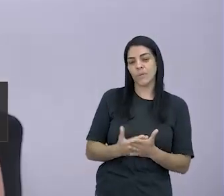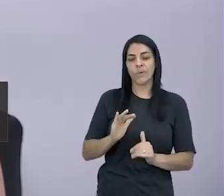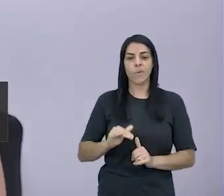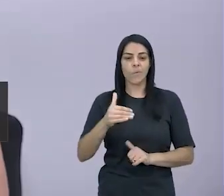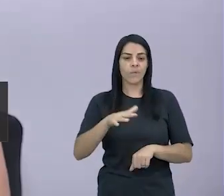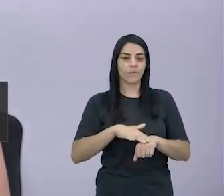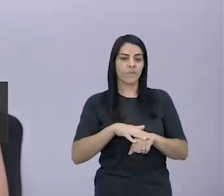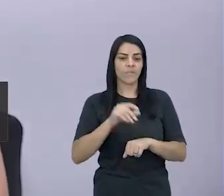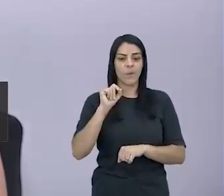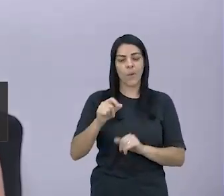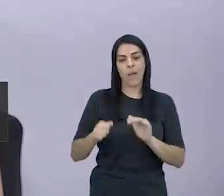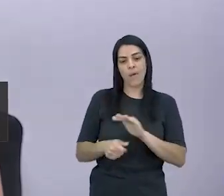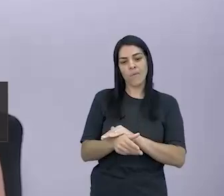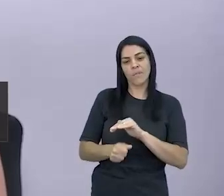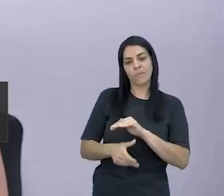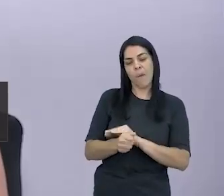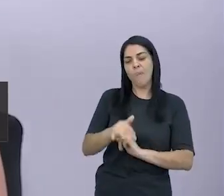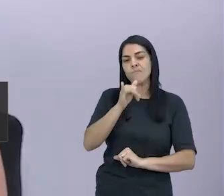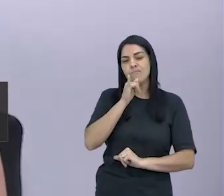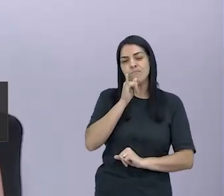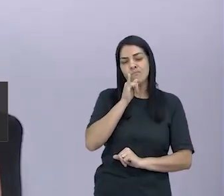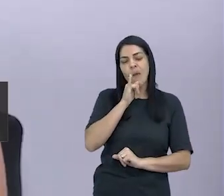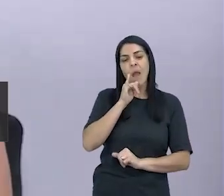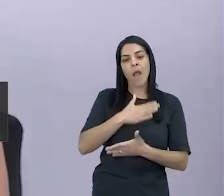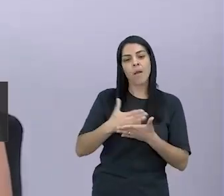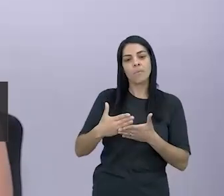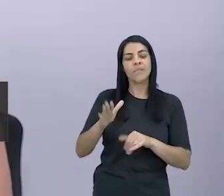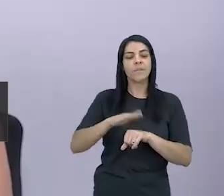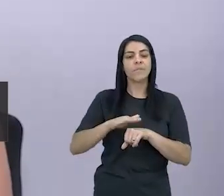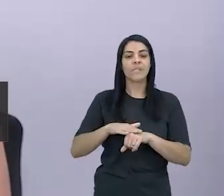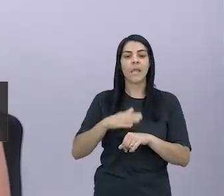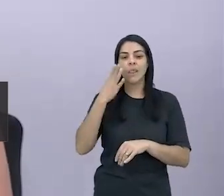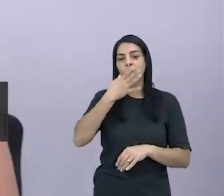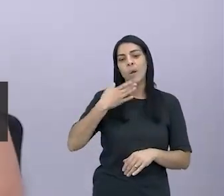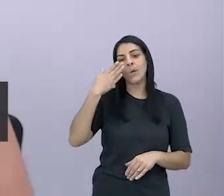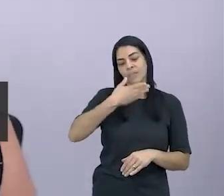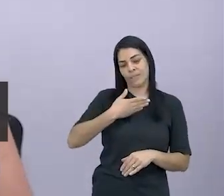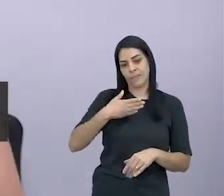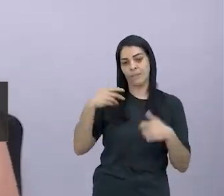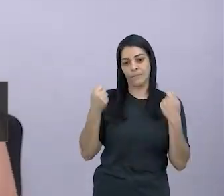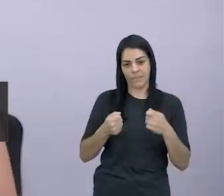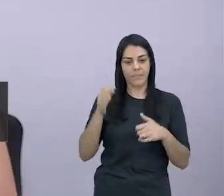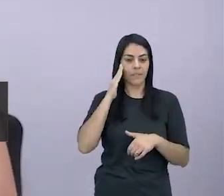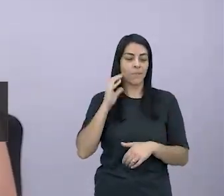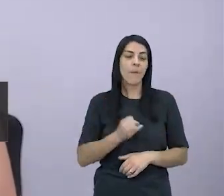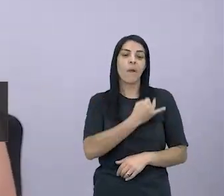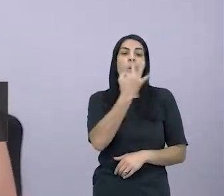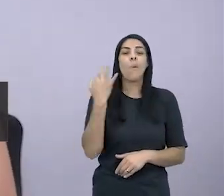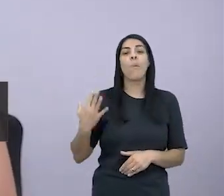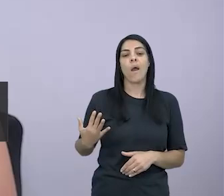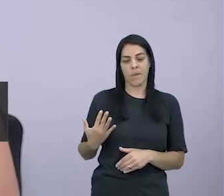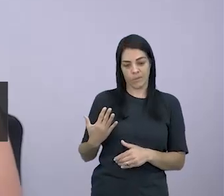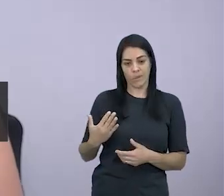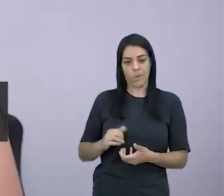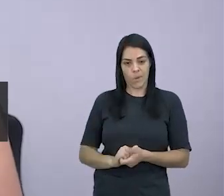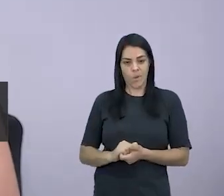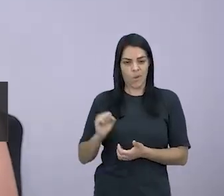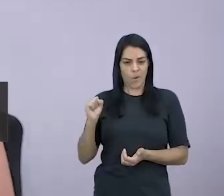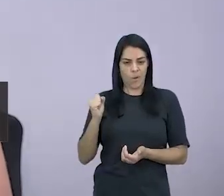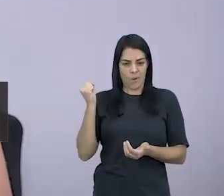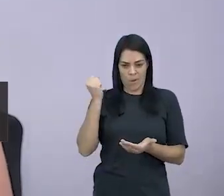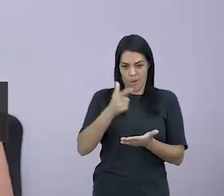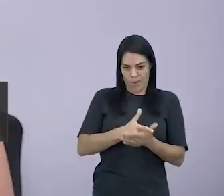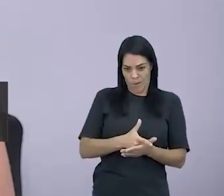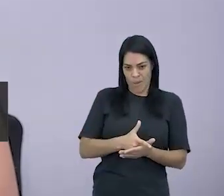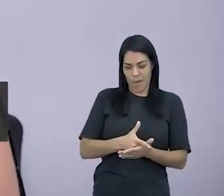for fazer um investimento, por exemplo, eu vou começar a fazer doce. Então, eu tenho que saber o quanto que eu gastei, né, por